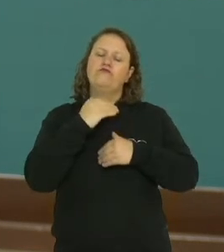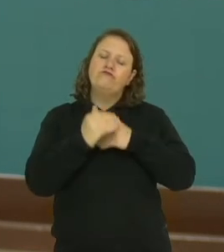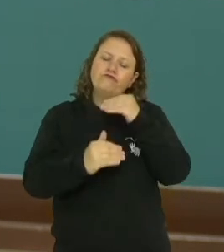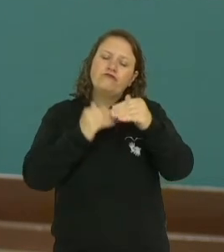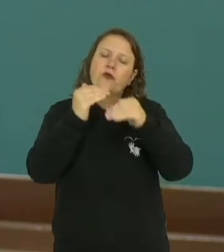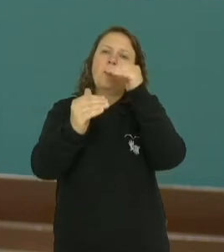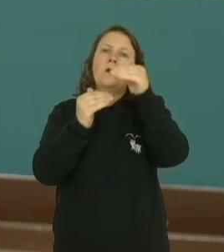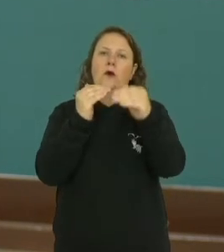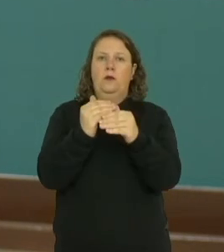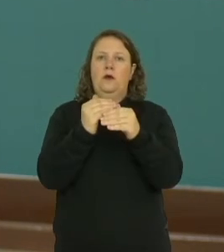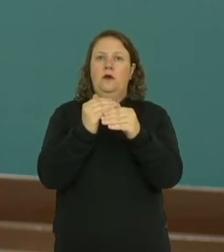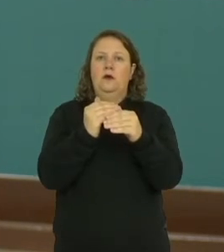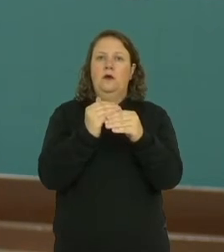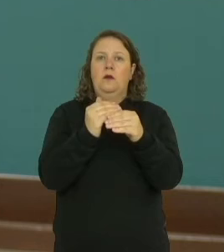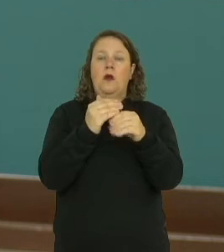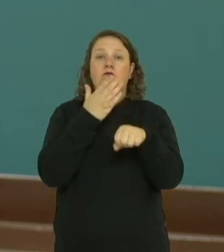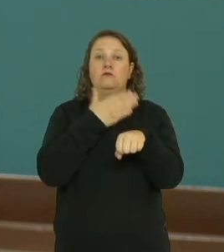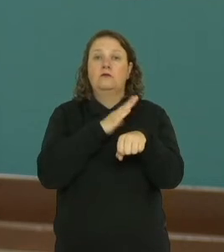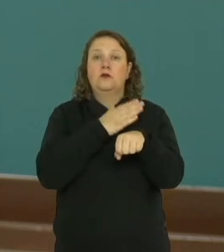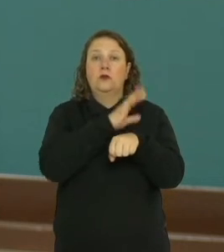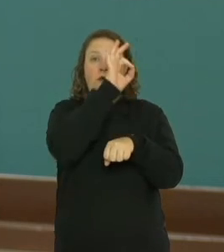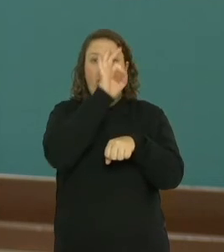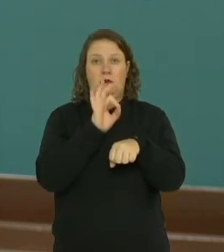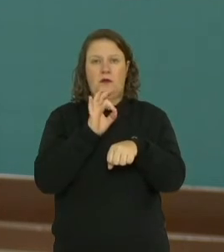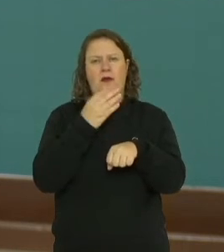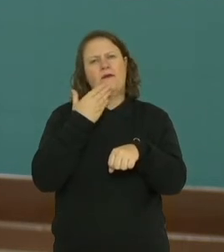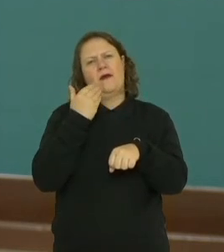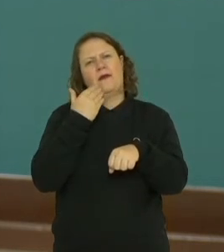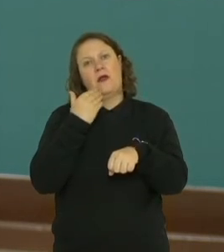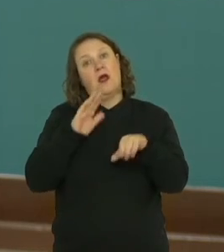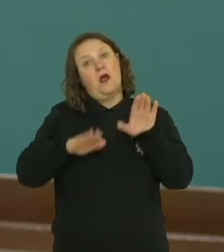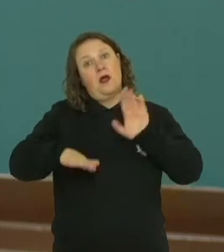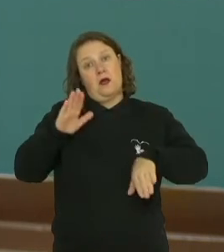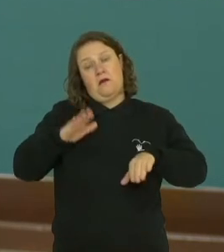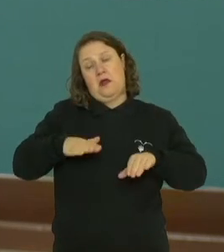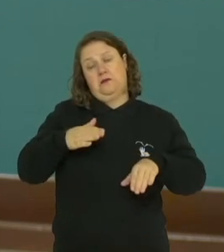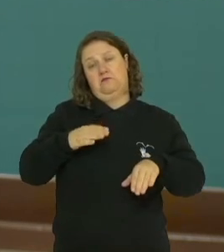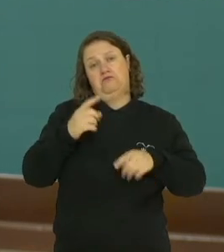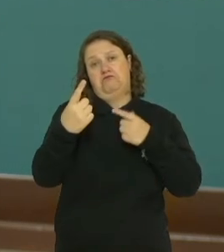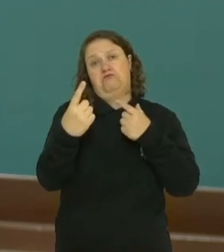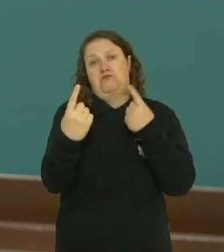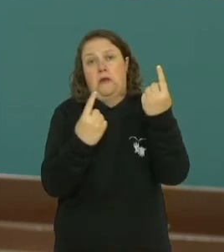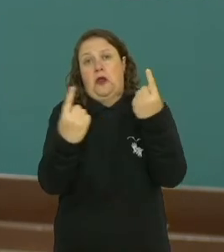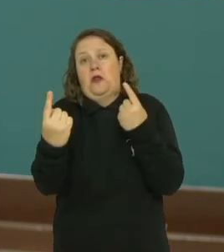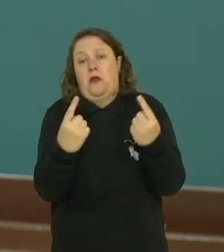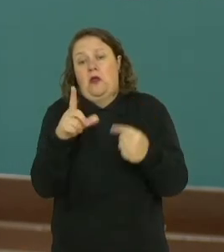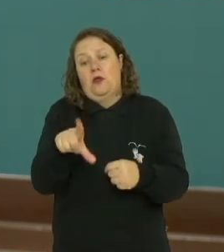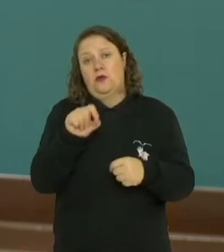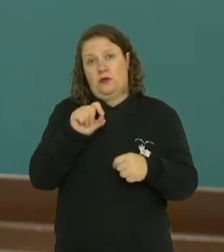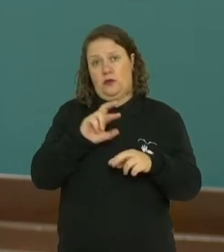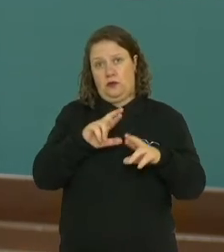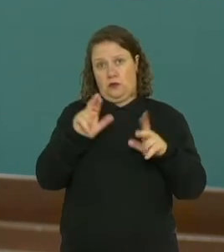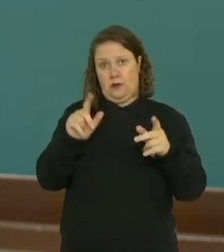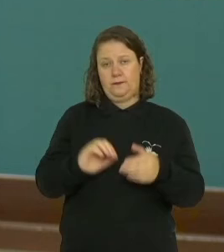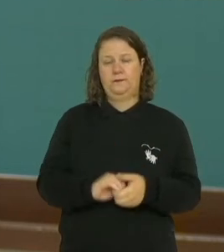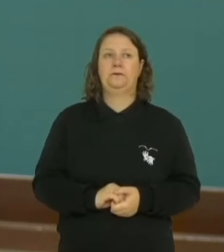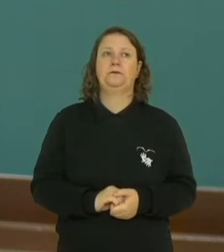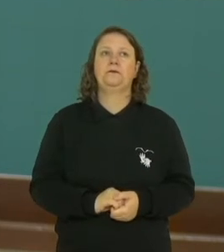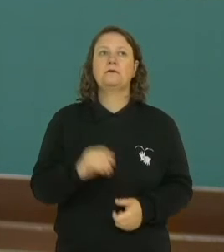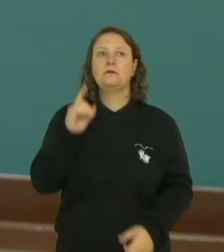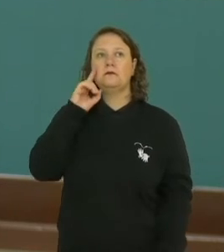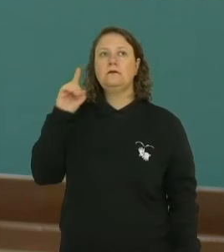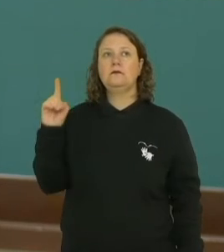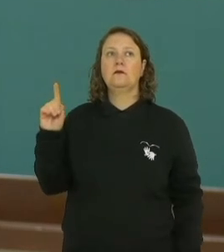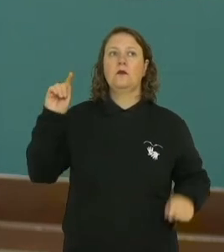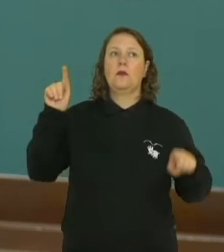porcentagem, que também é fácil de fazer, de repente você até prefira. Calcular 12% de 800